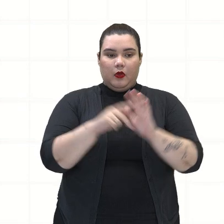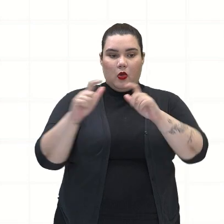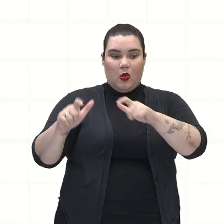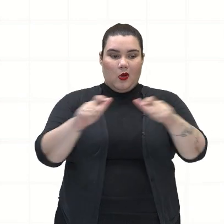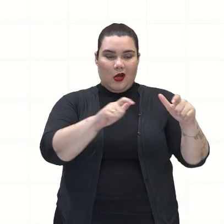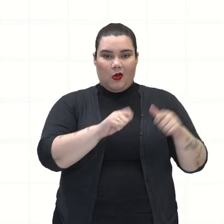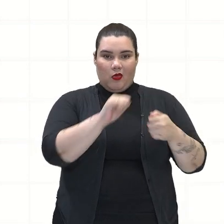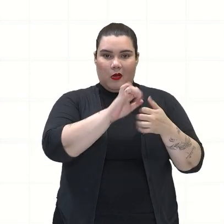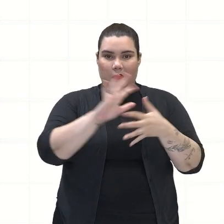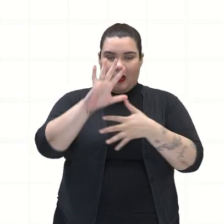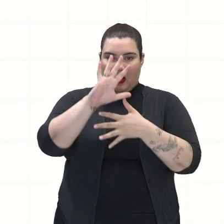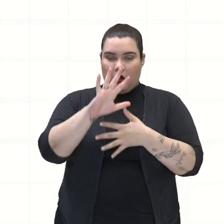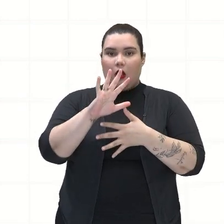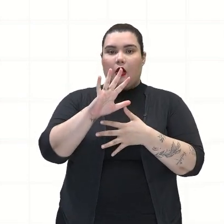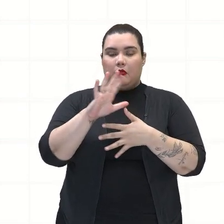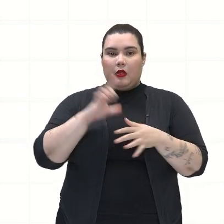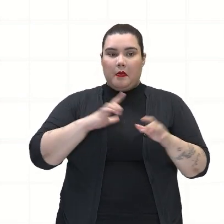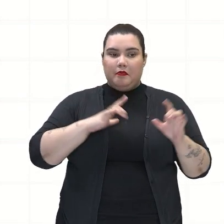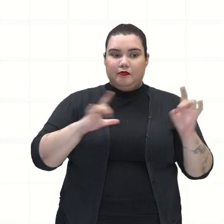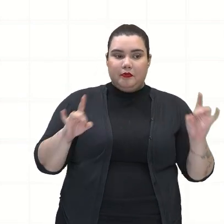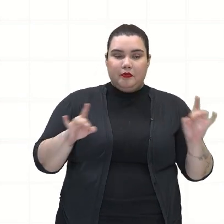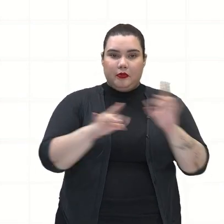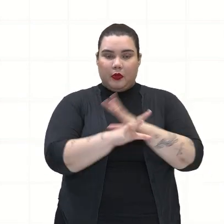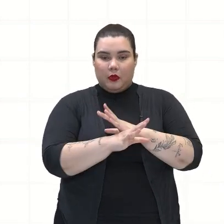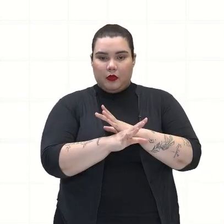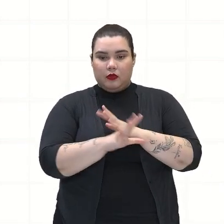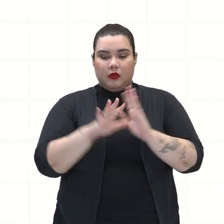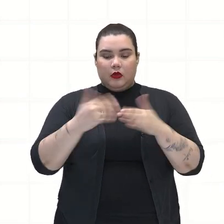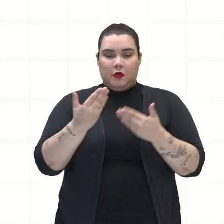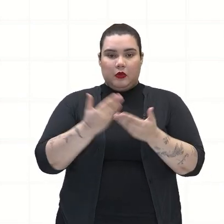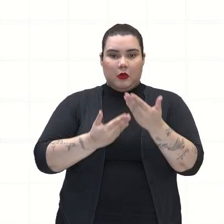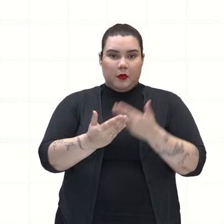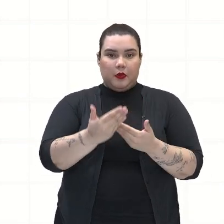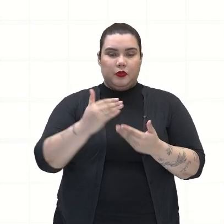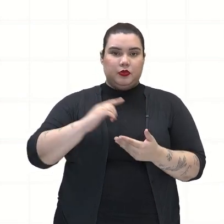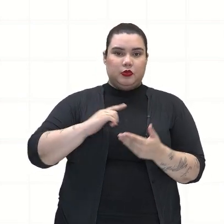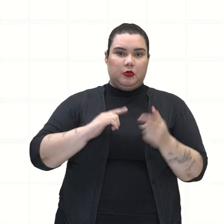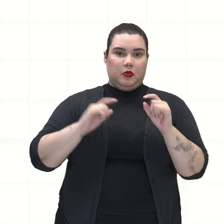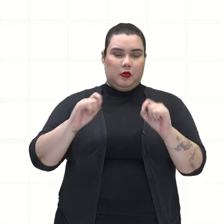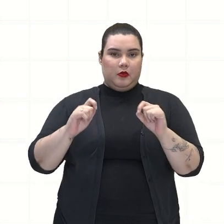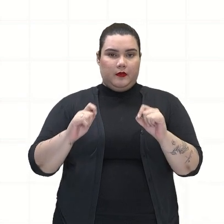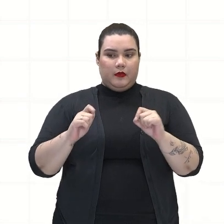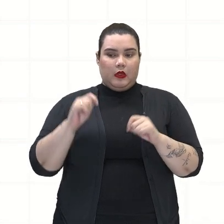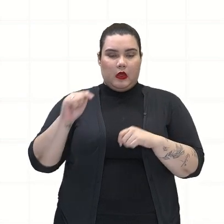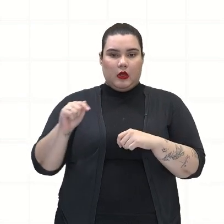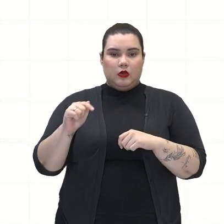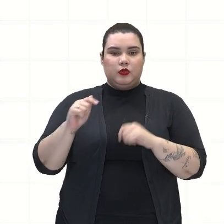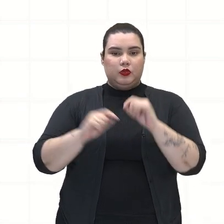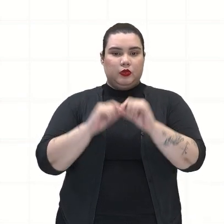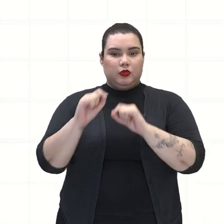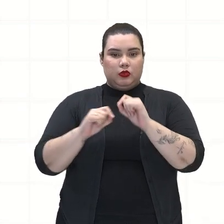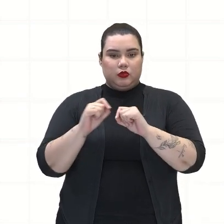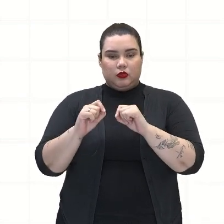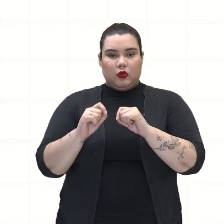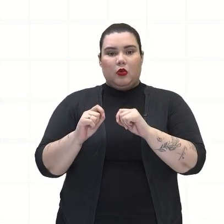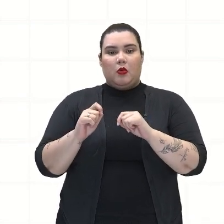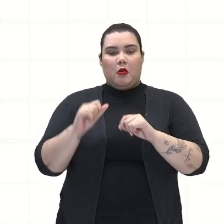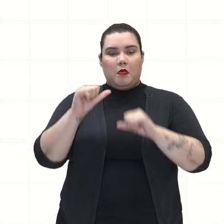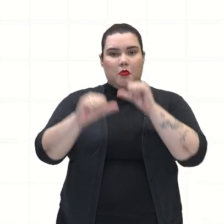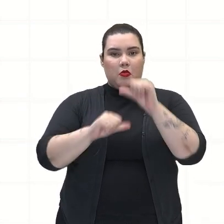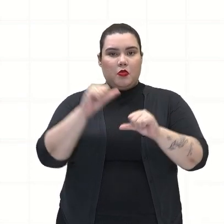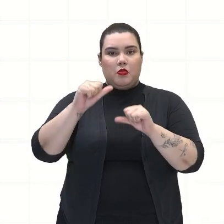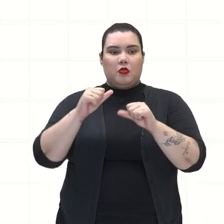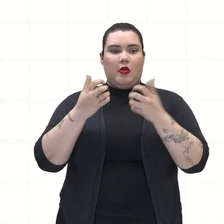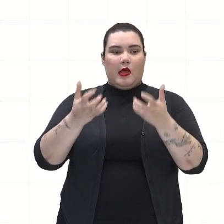território americano, logo após isso, ele inicia, né, esse processo de virar o grande